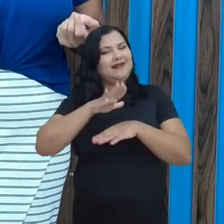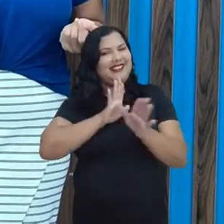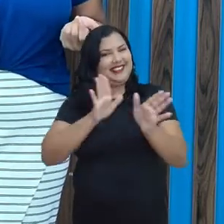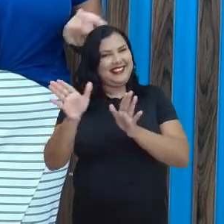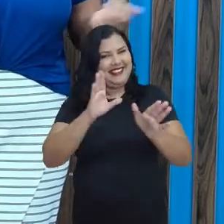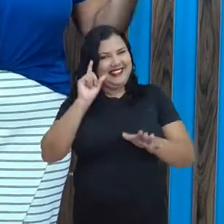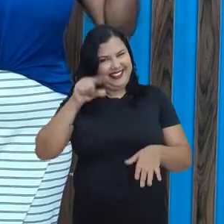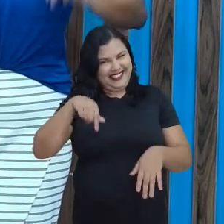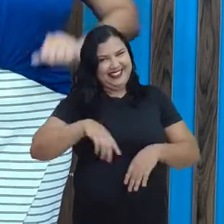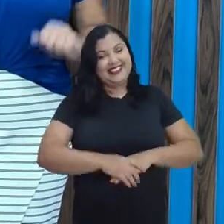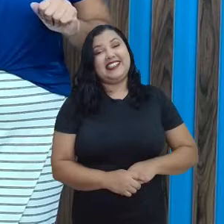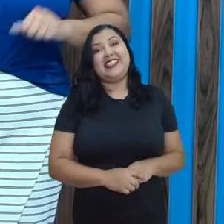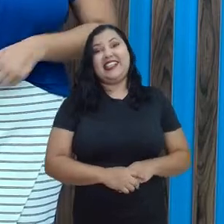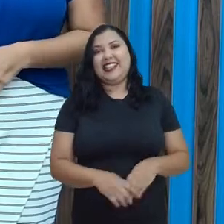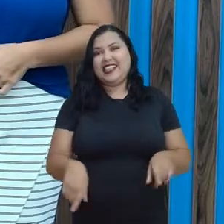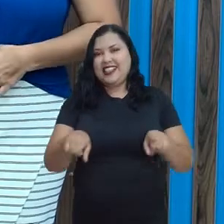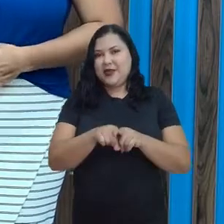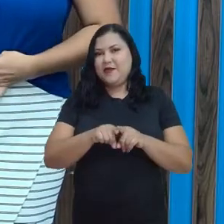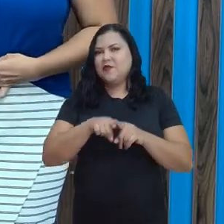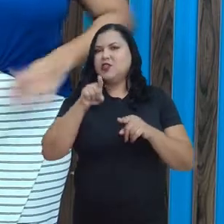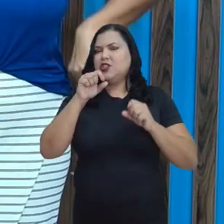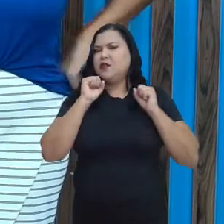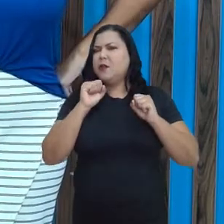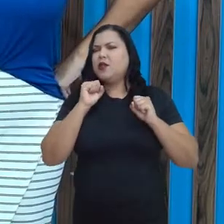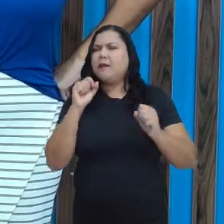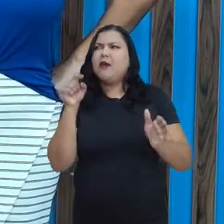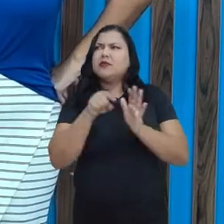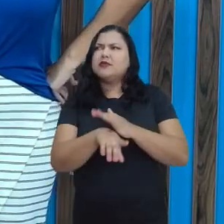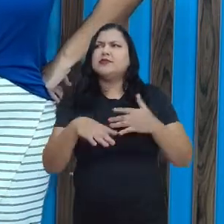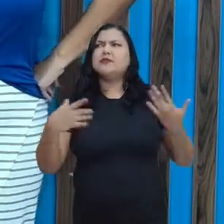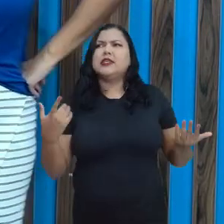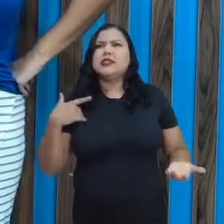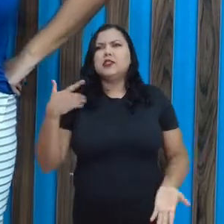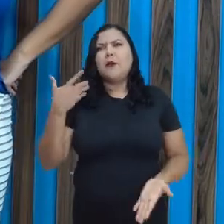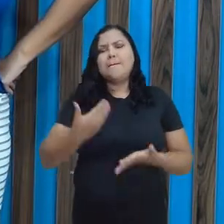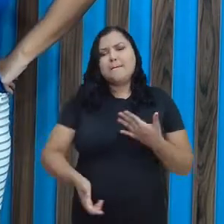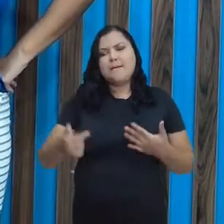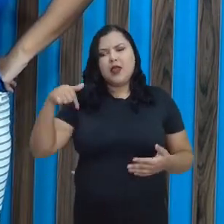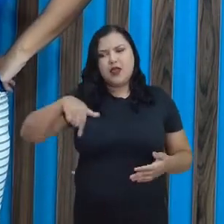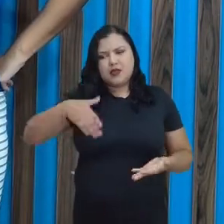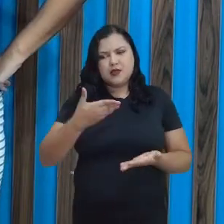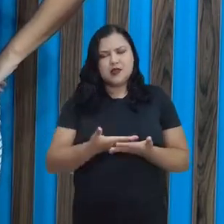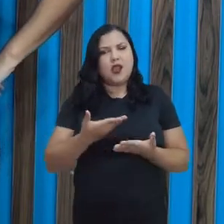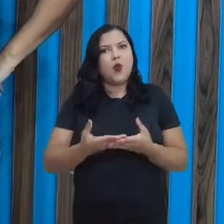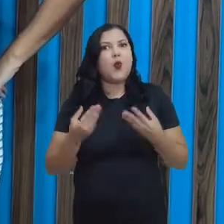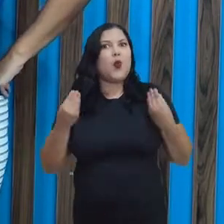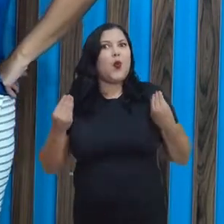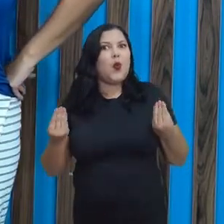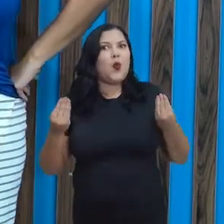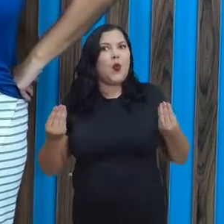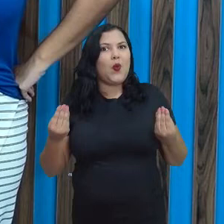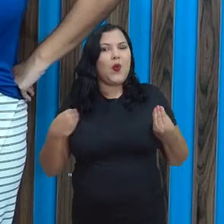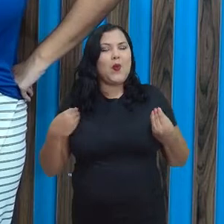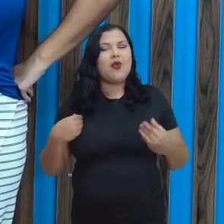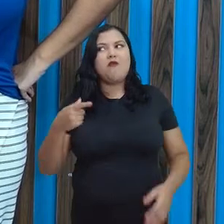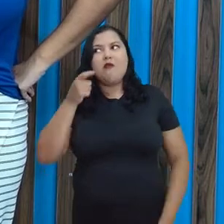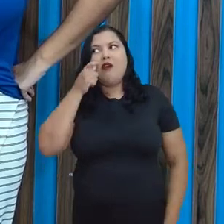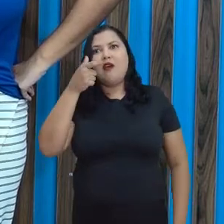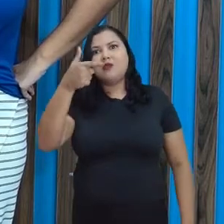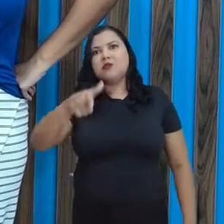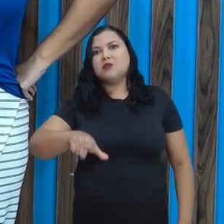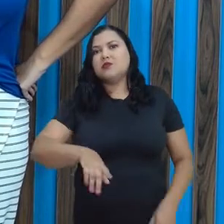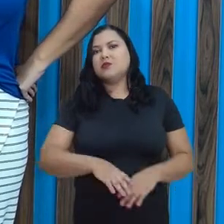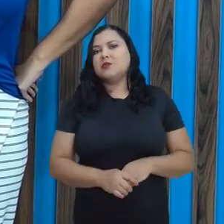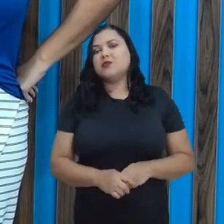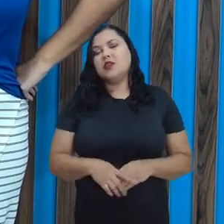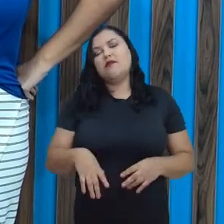não? E vocês podem perguntar, tá, se eu perder a aula de hoje, como eu faço para reassistir? Eu